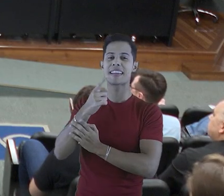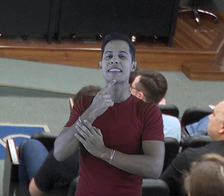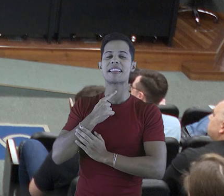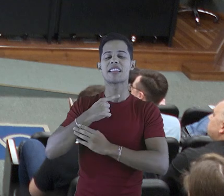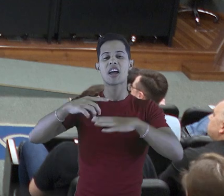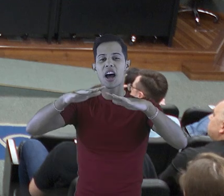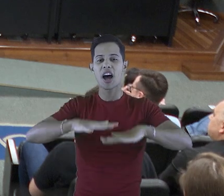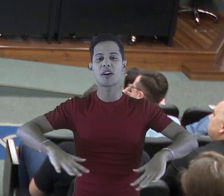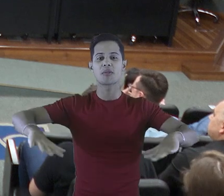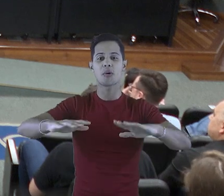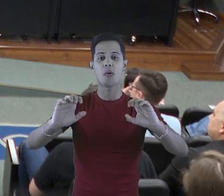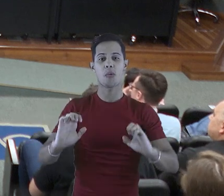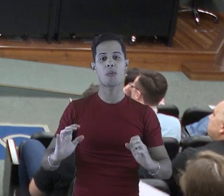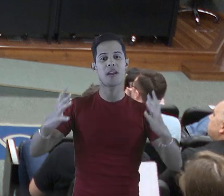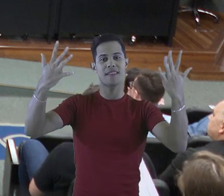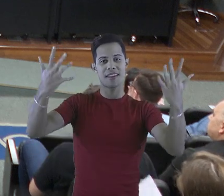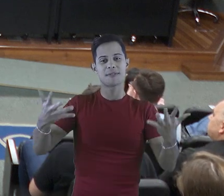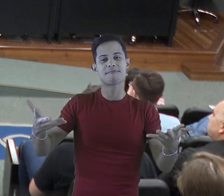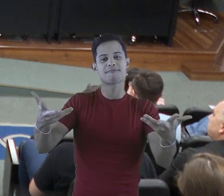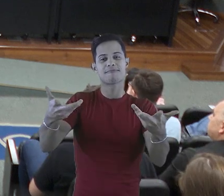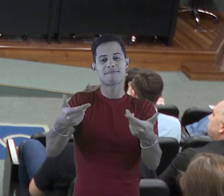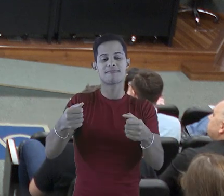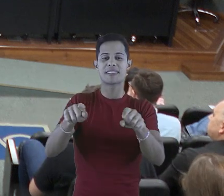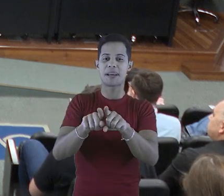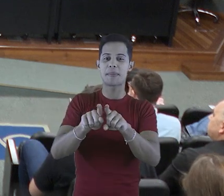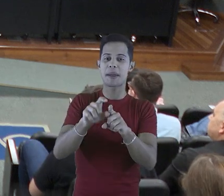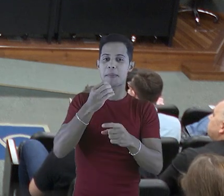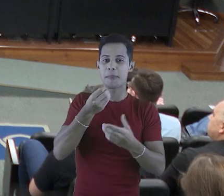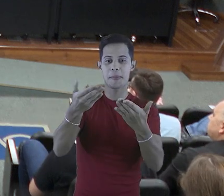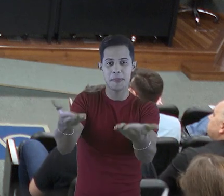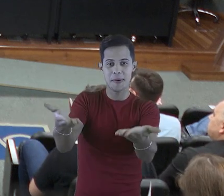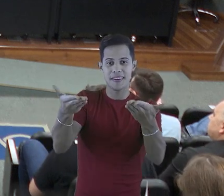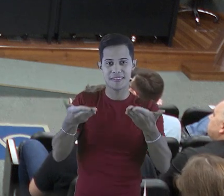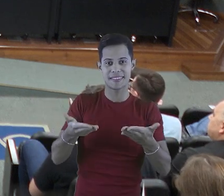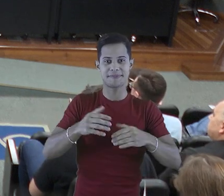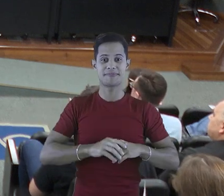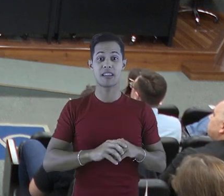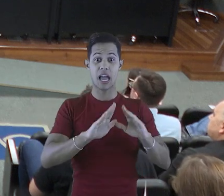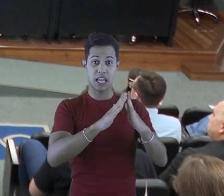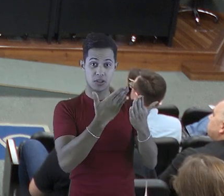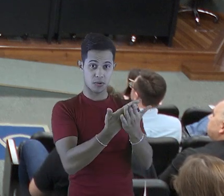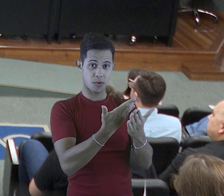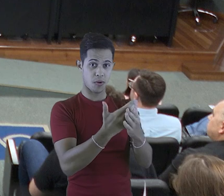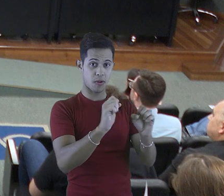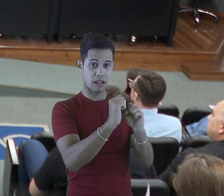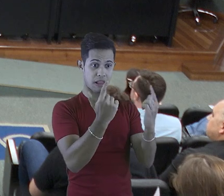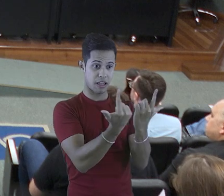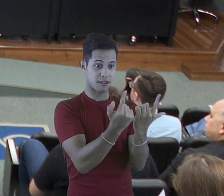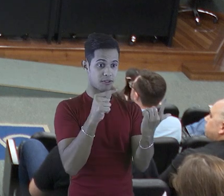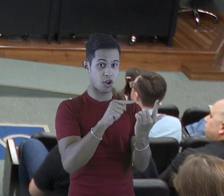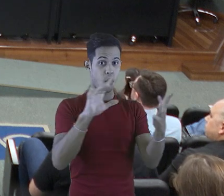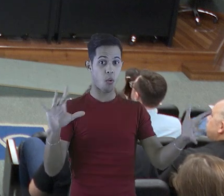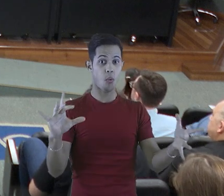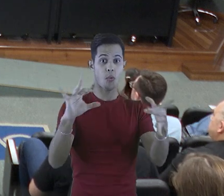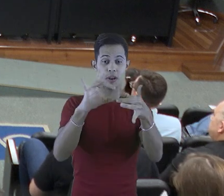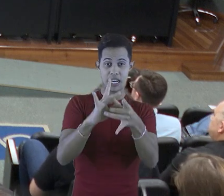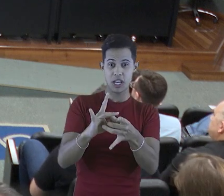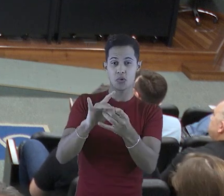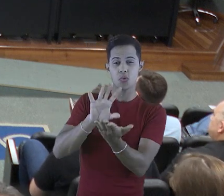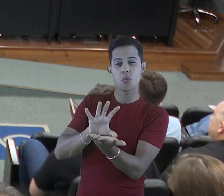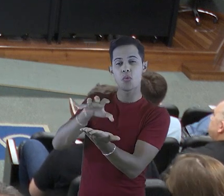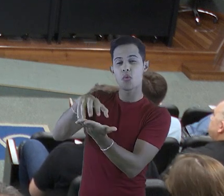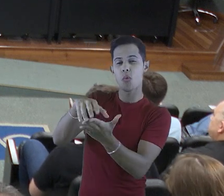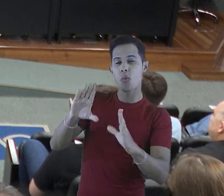evento e boas-vindas a este sertão. A Escola do Legislativo, através do Núcleo de Qualificação Profissional,